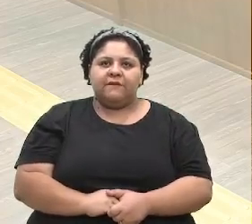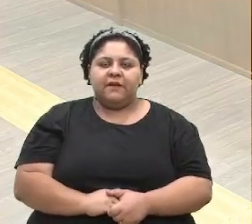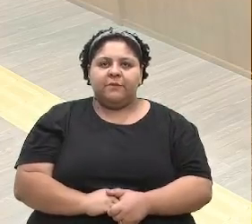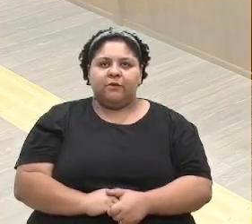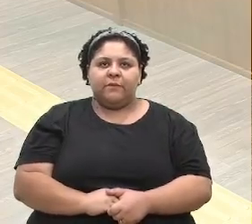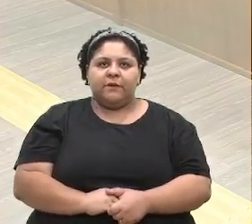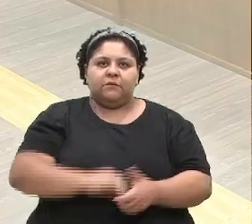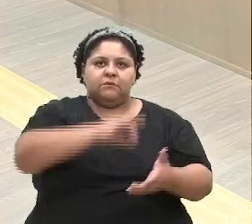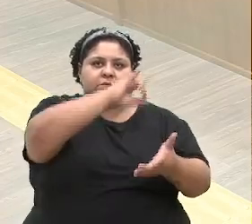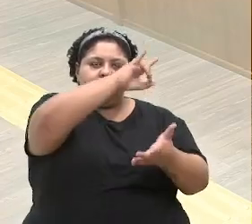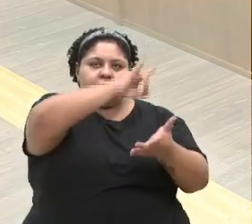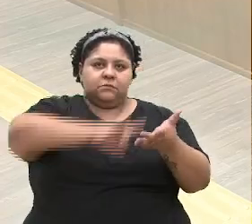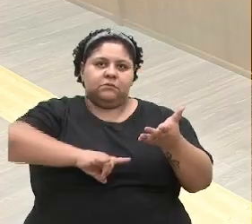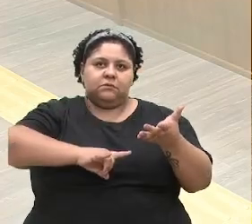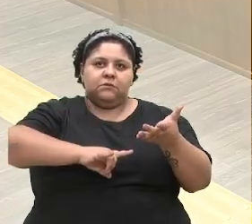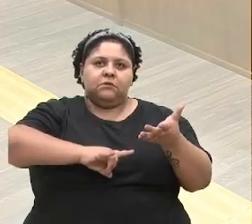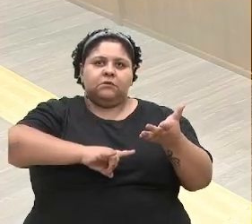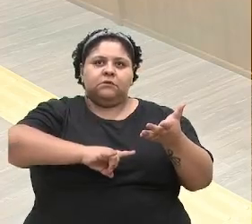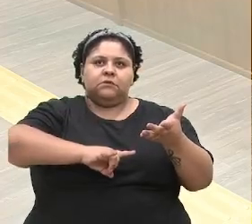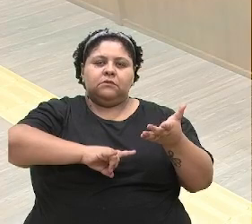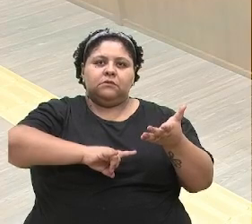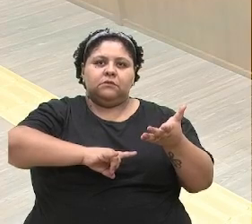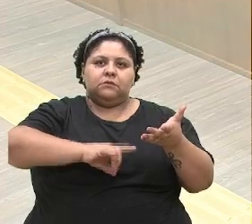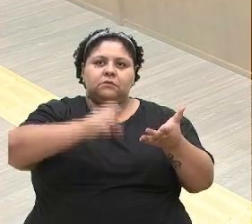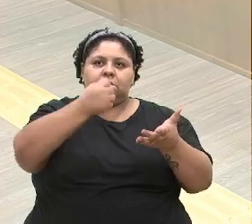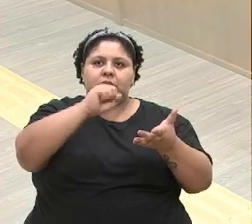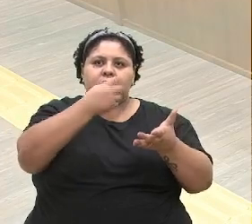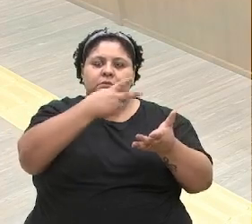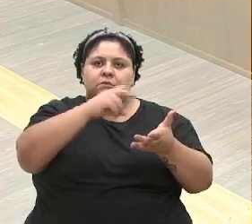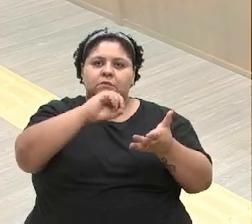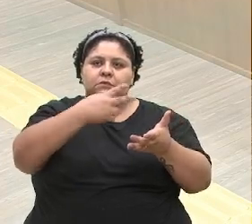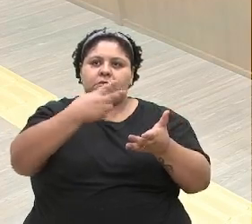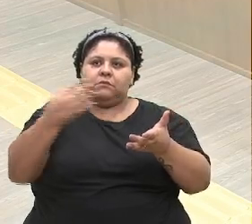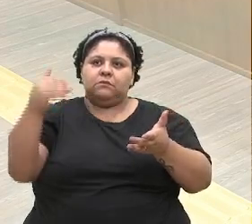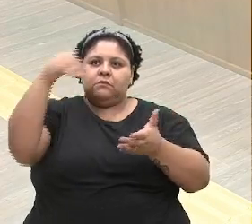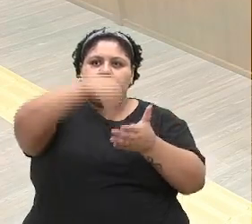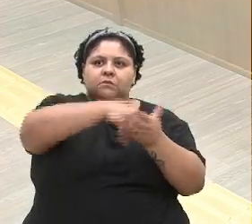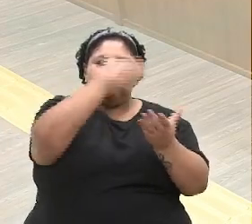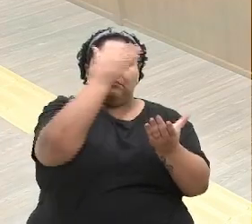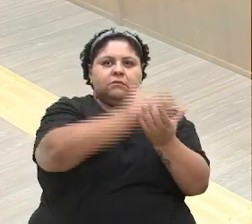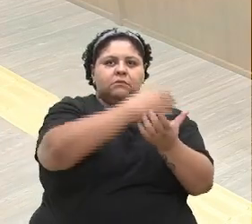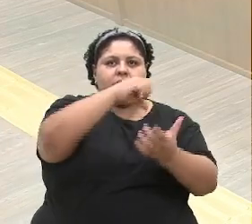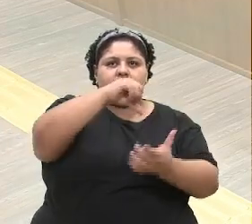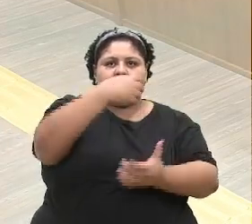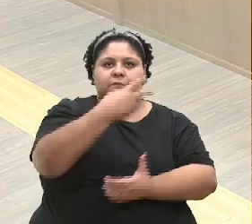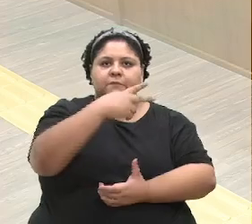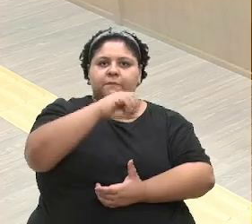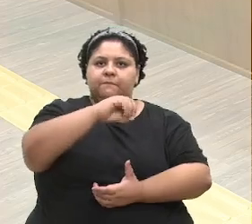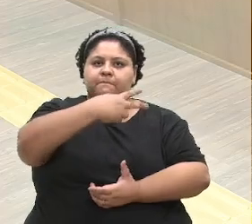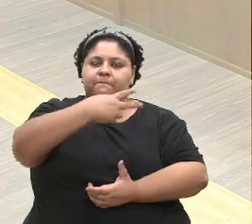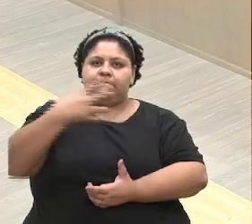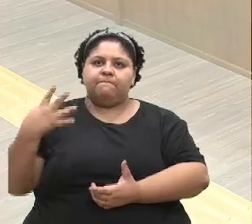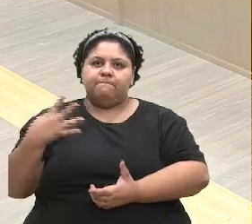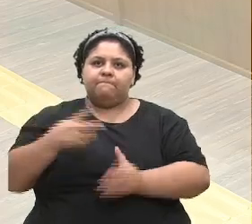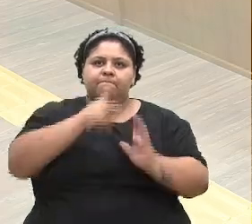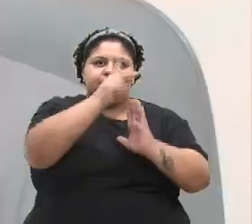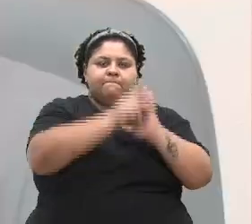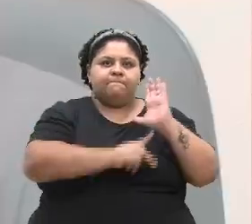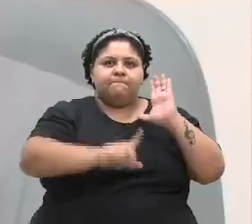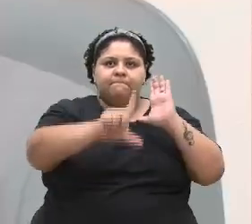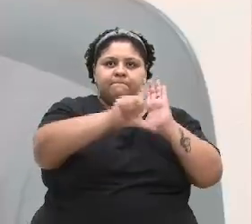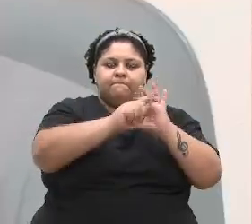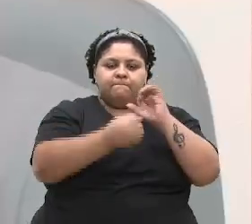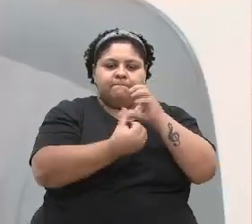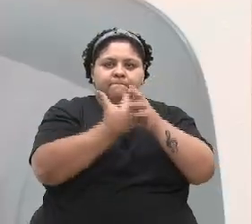Parecer é pela legalidade do projeto de lei número 8/2024, contido no processo número 9/2024. Trata-se de projeto de lei de autoria do vereador